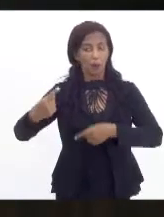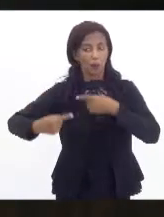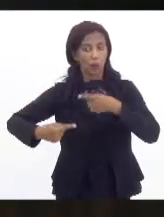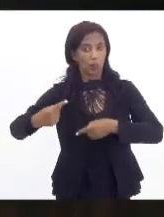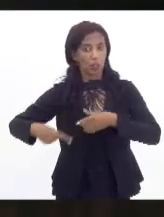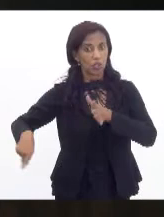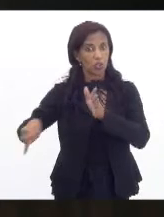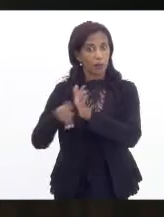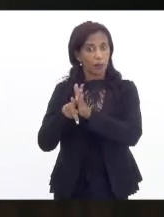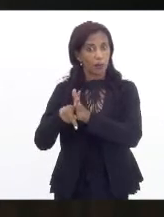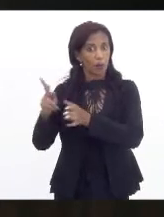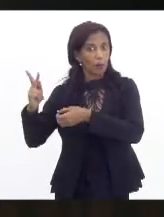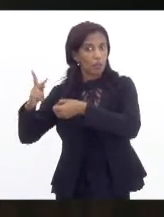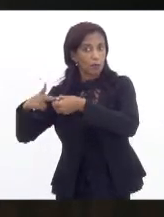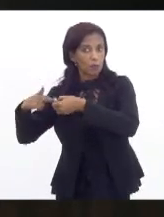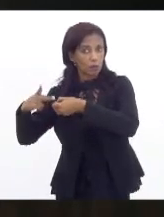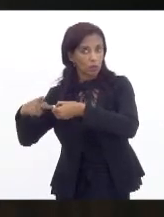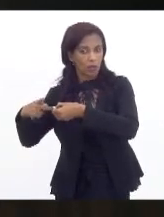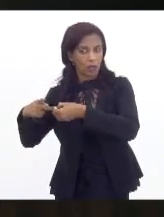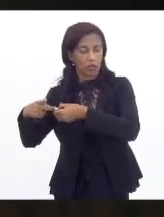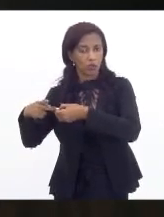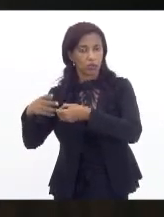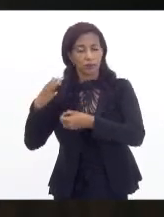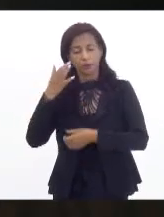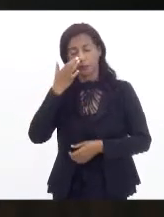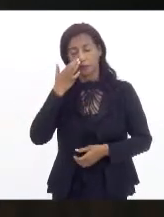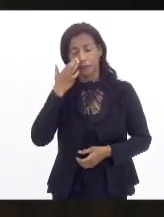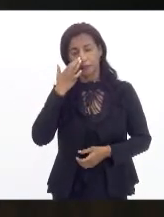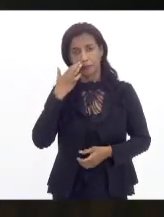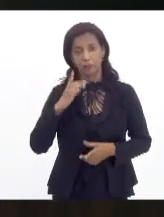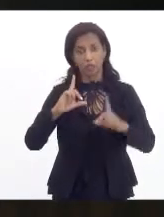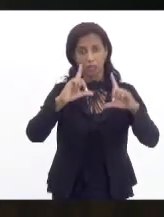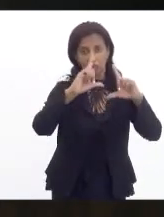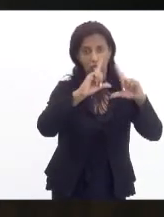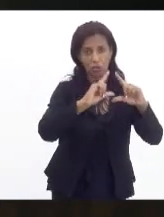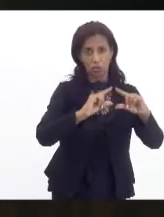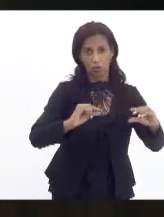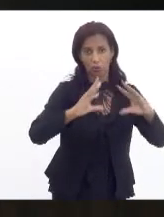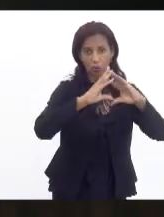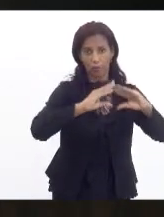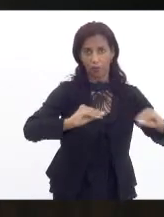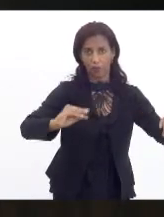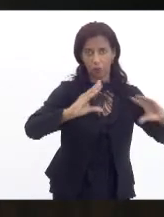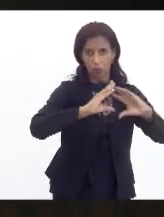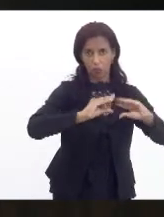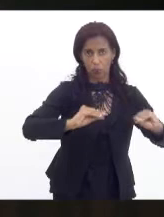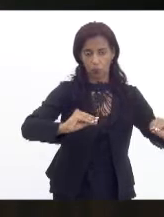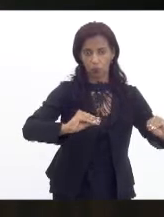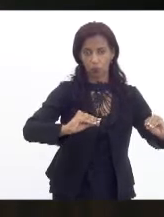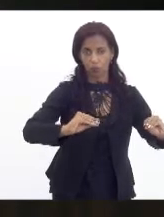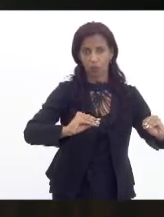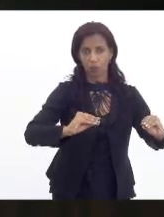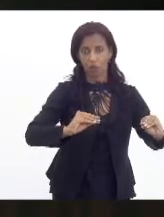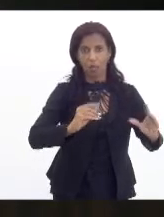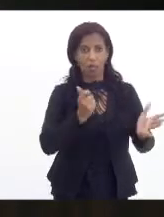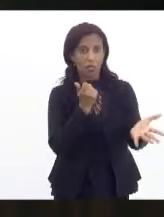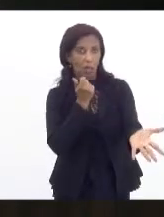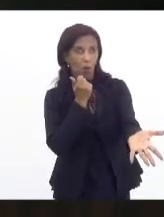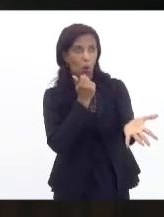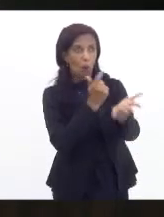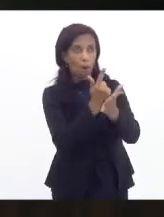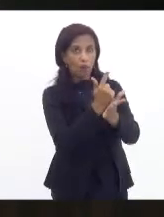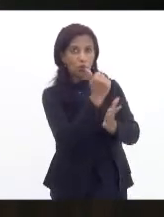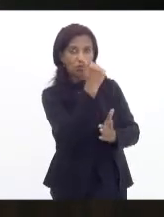Petrobras, que reduziu o refino nas refinarias, a capacidade do refino, está importando